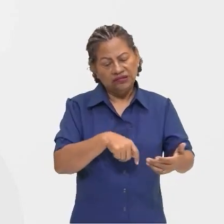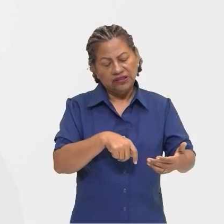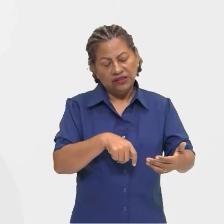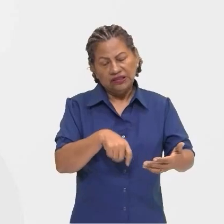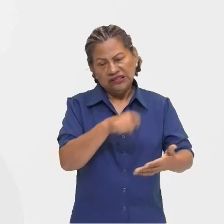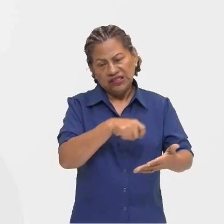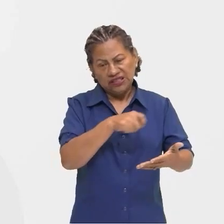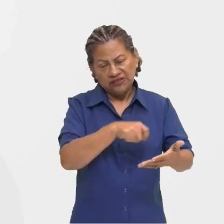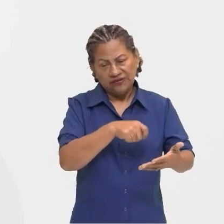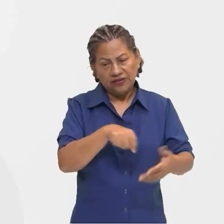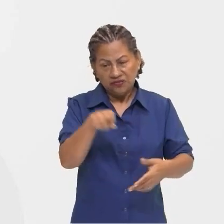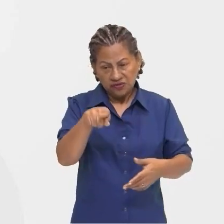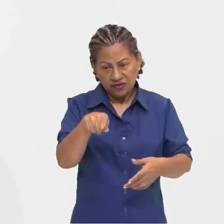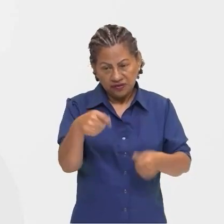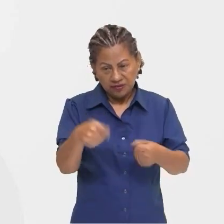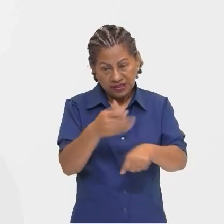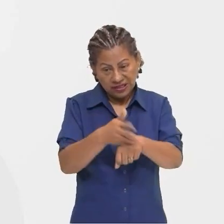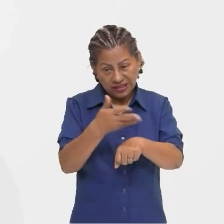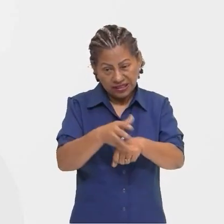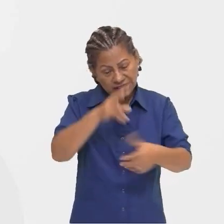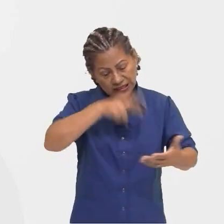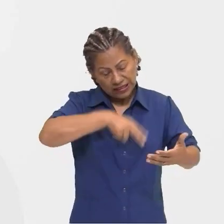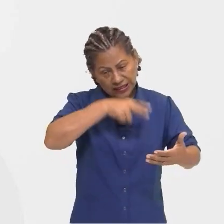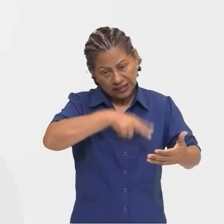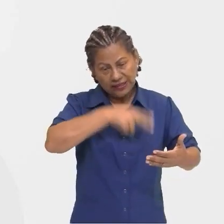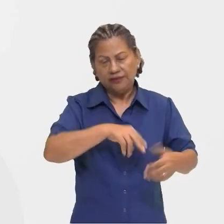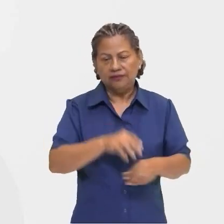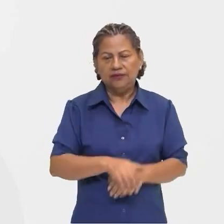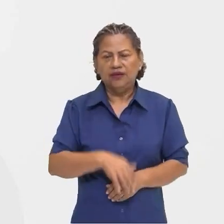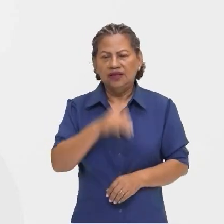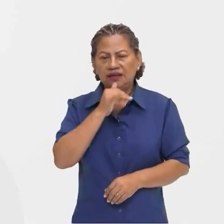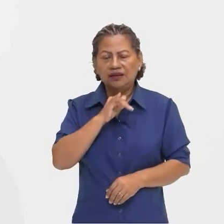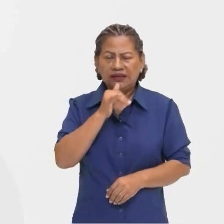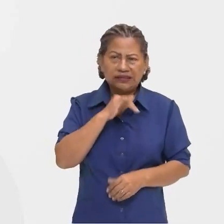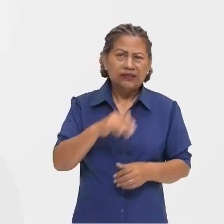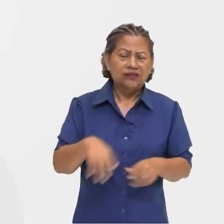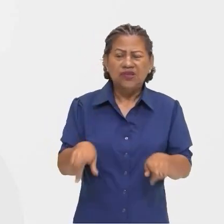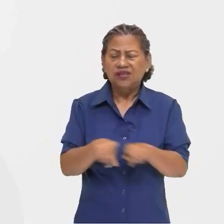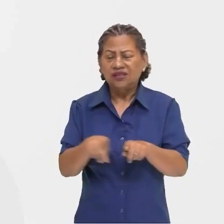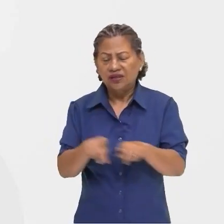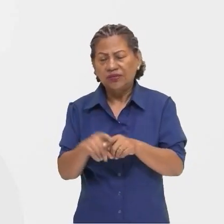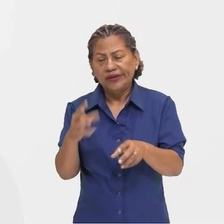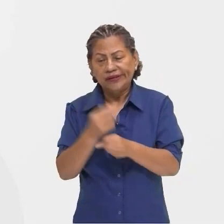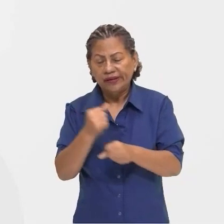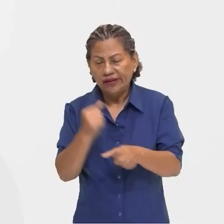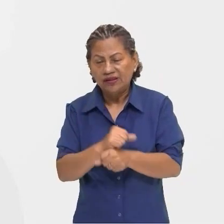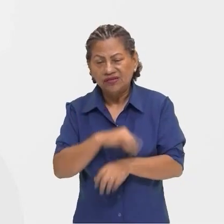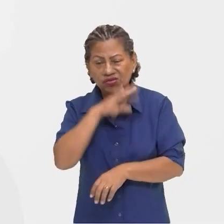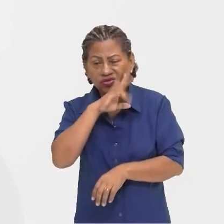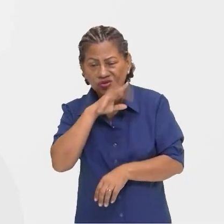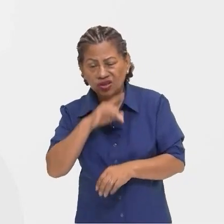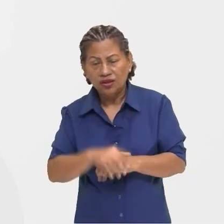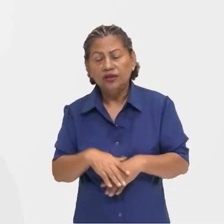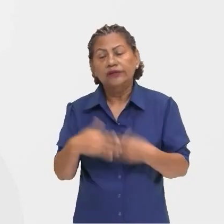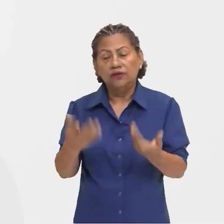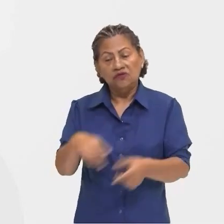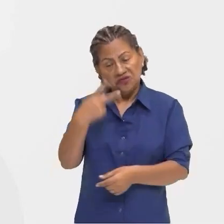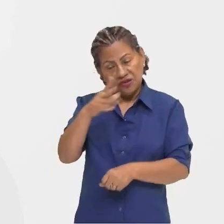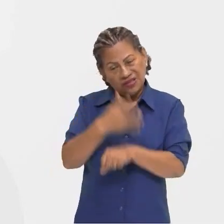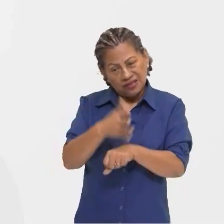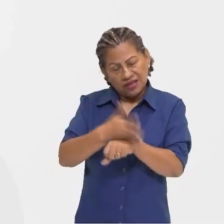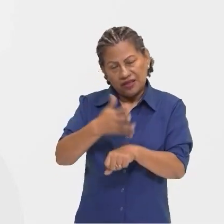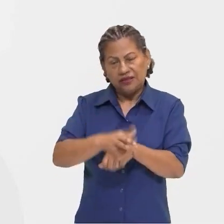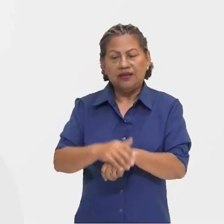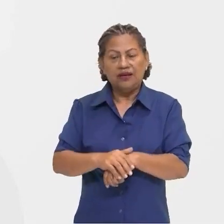e treinar. Não sou bom com cálculos, devo me dedicar mais. E a partir daí, você